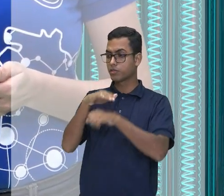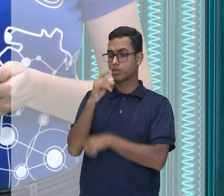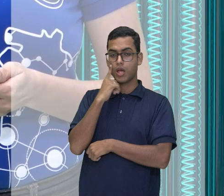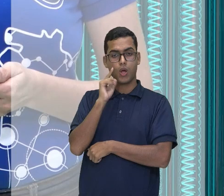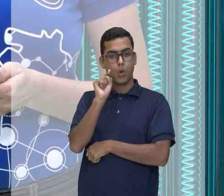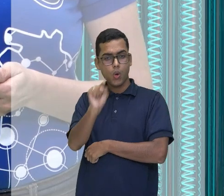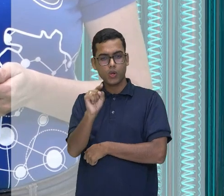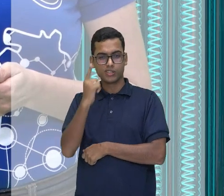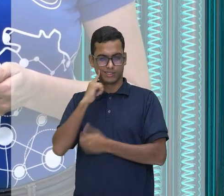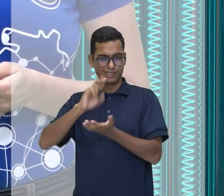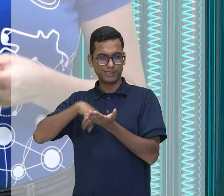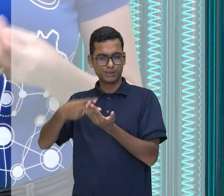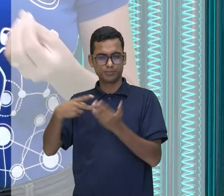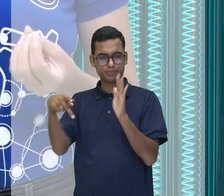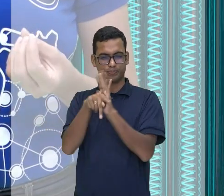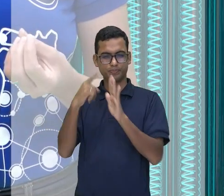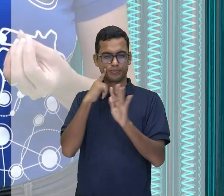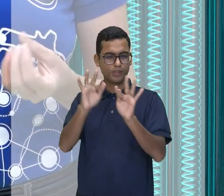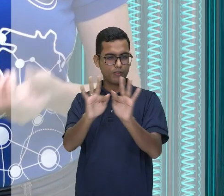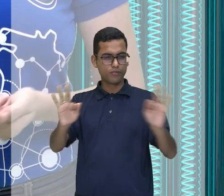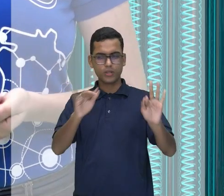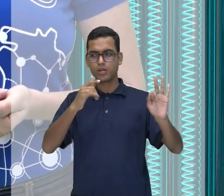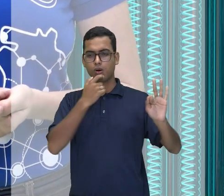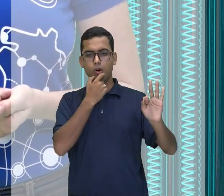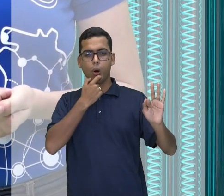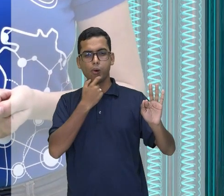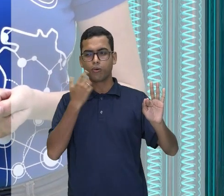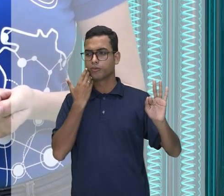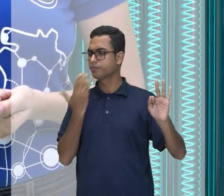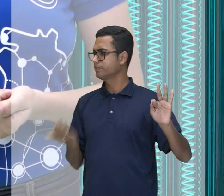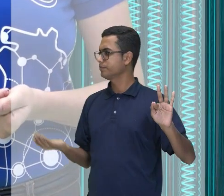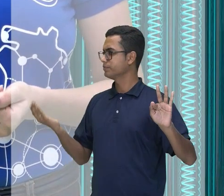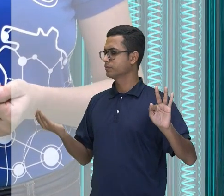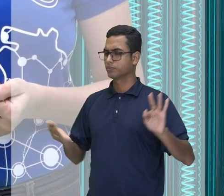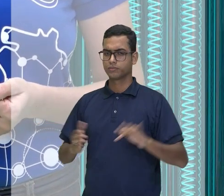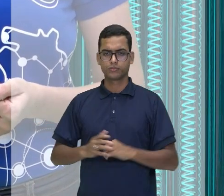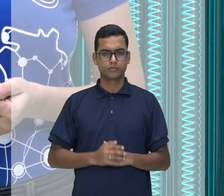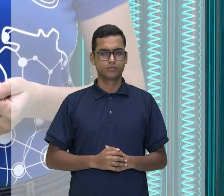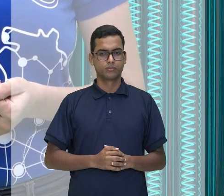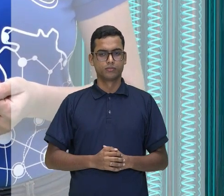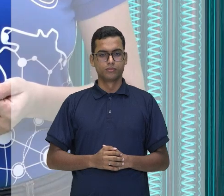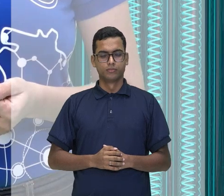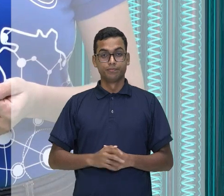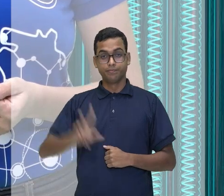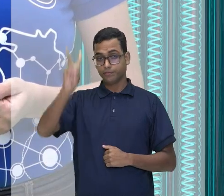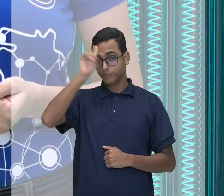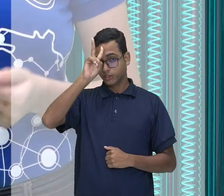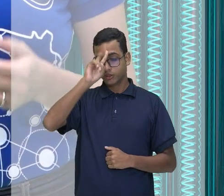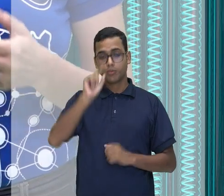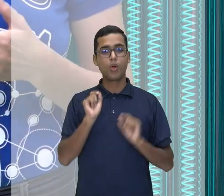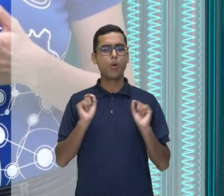objeto. É a mesma palavra, né? Com função de sujeito, que é o you, tudo bem? Mas lembrando, sempre vem depois do